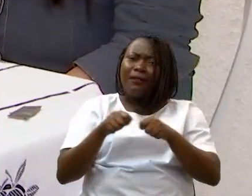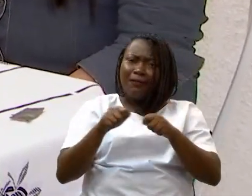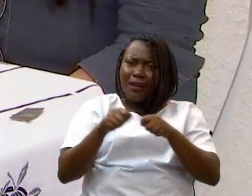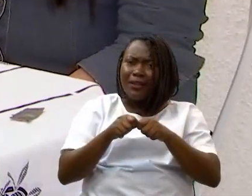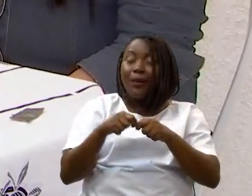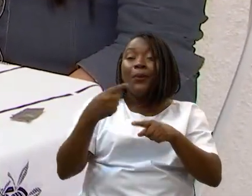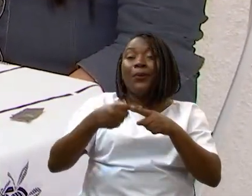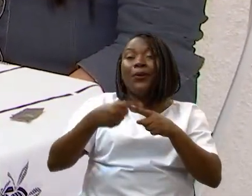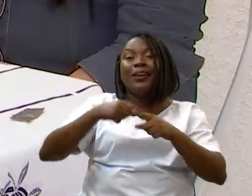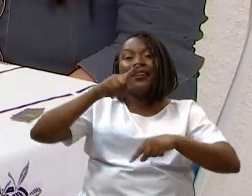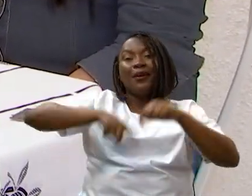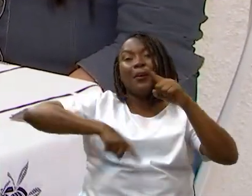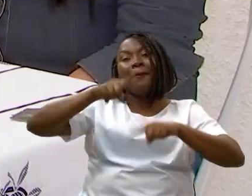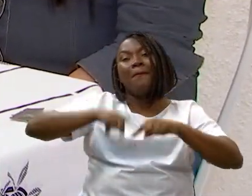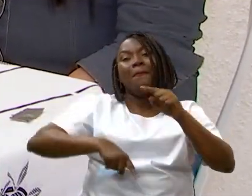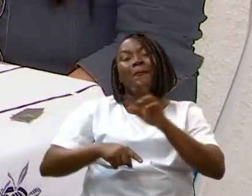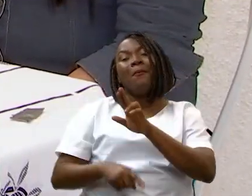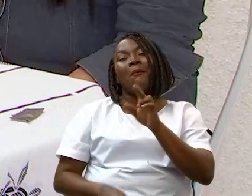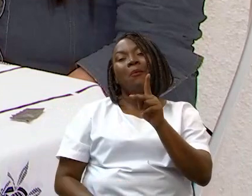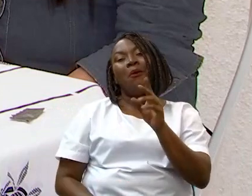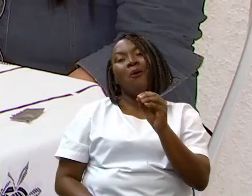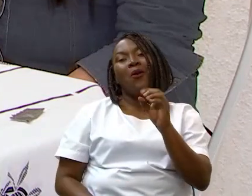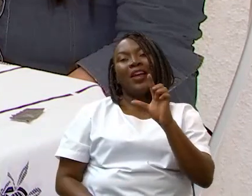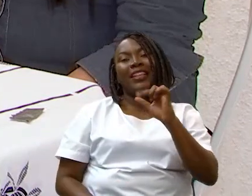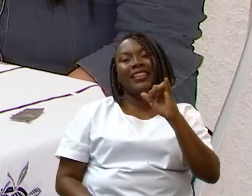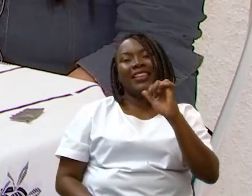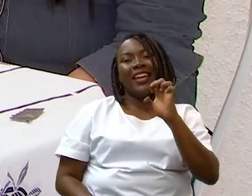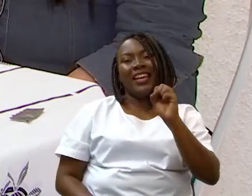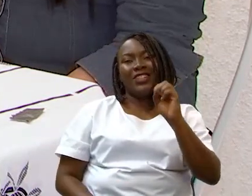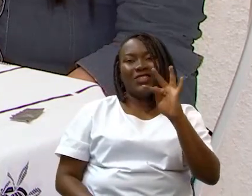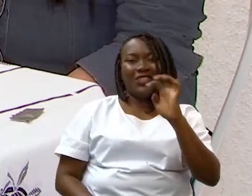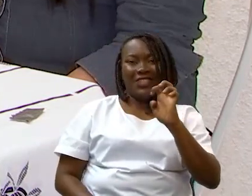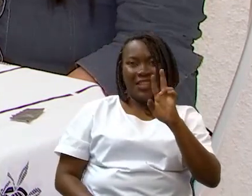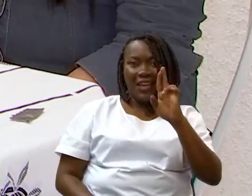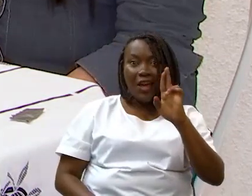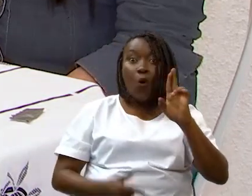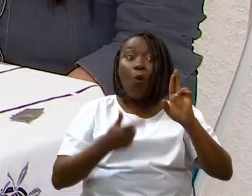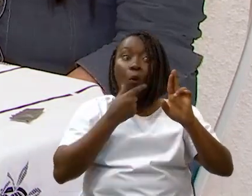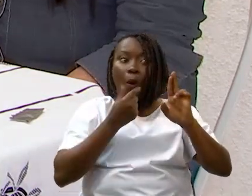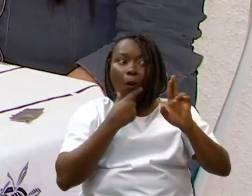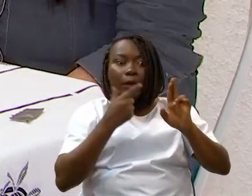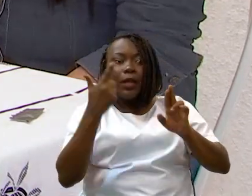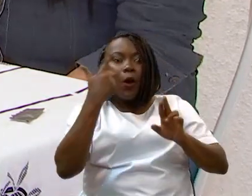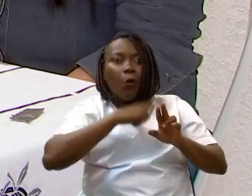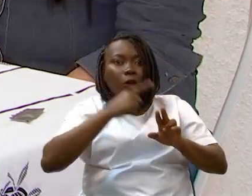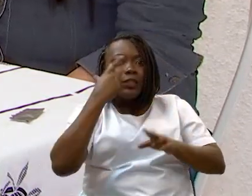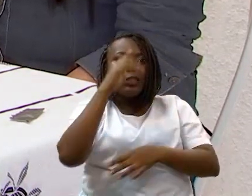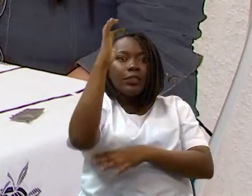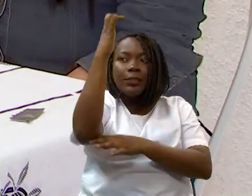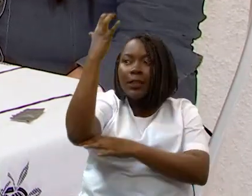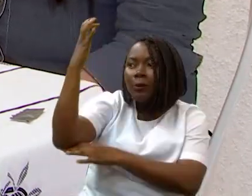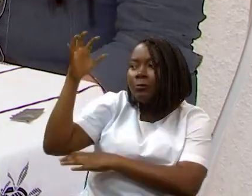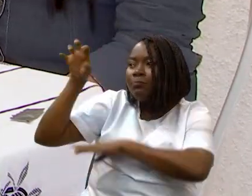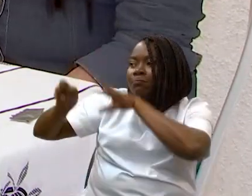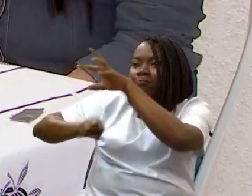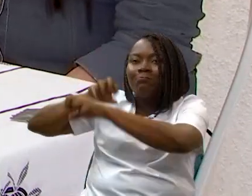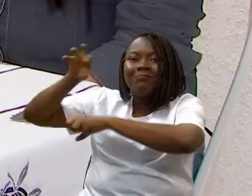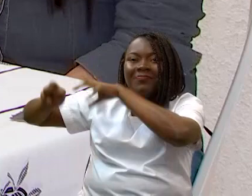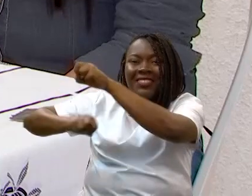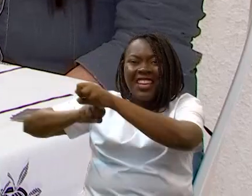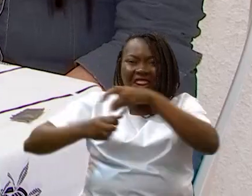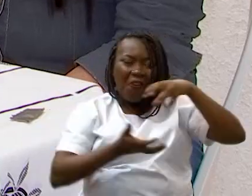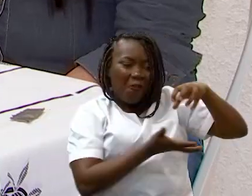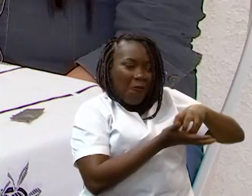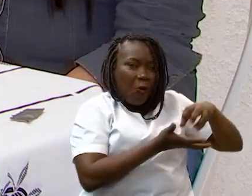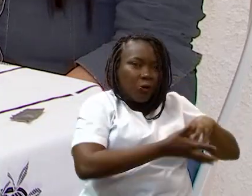são poliésteres, em geral, que o homem está conseguindo a matéria-prima da natureza e não da fonte fóssil,